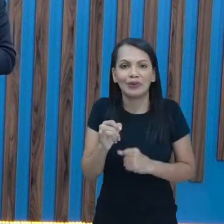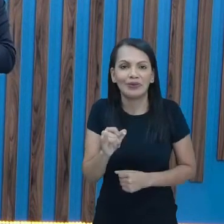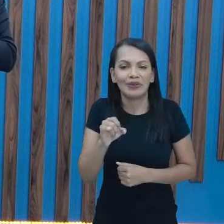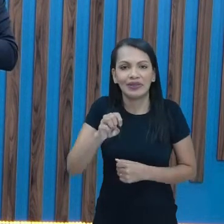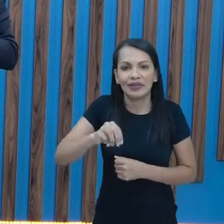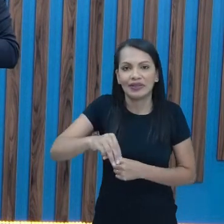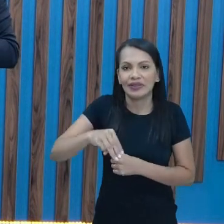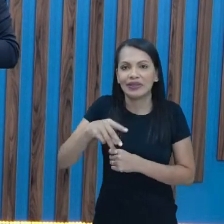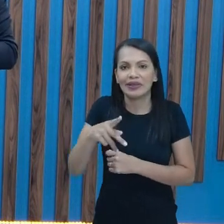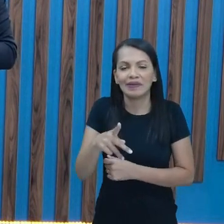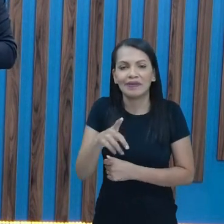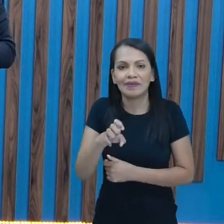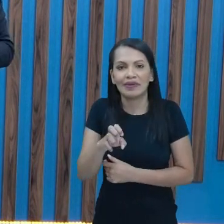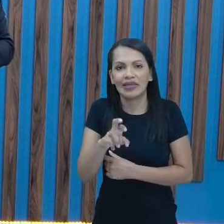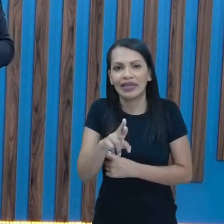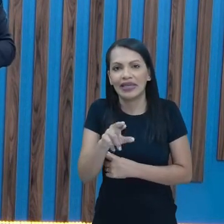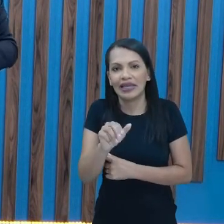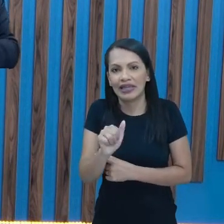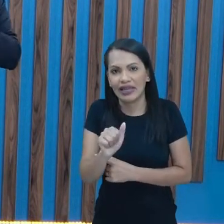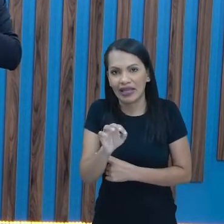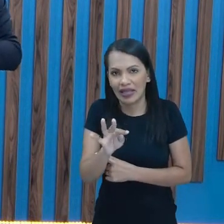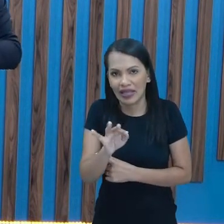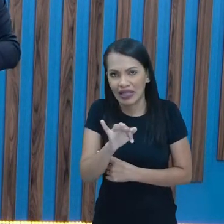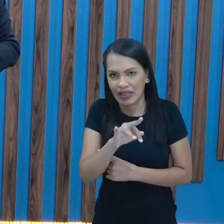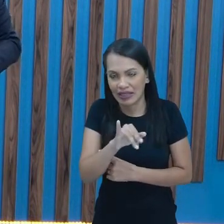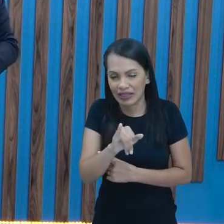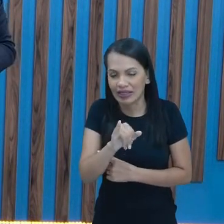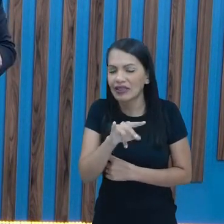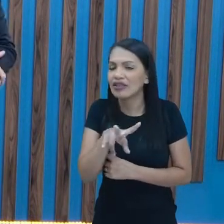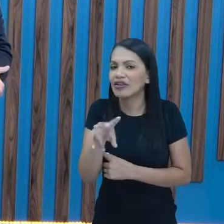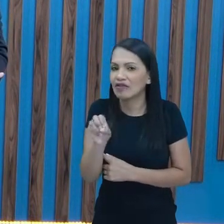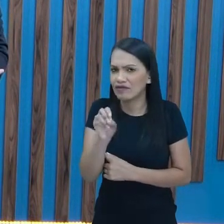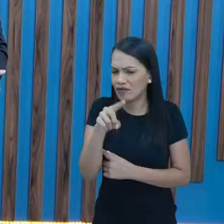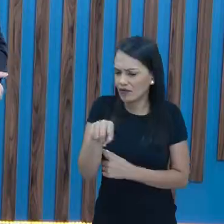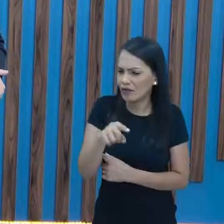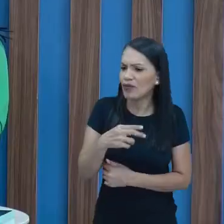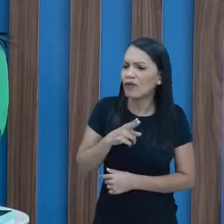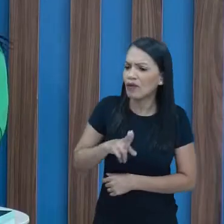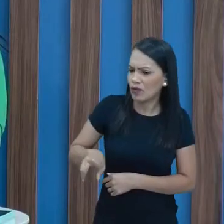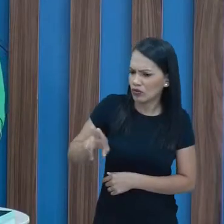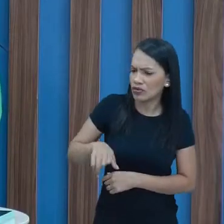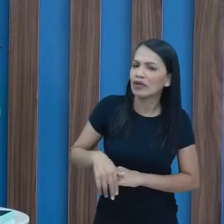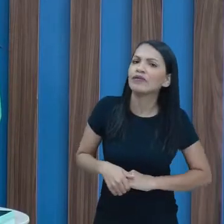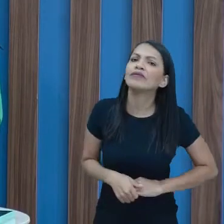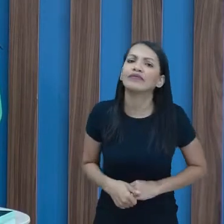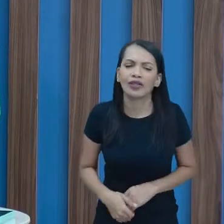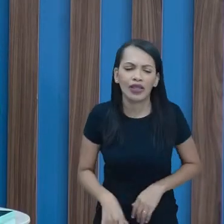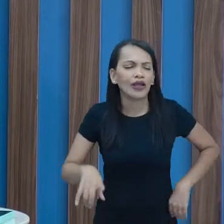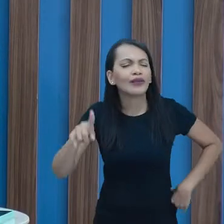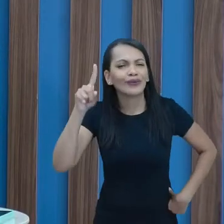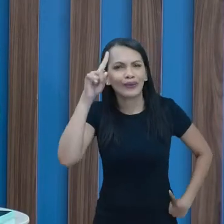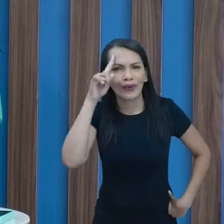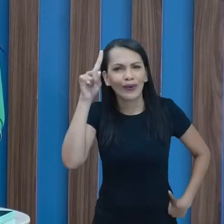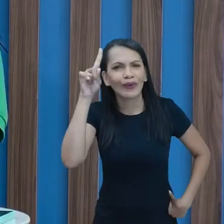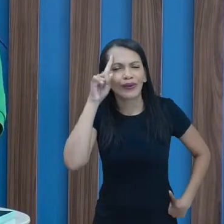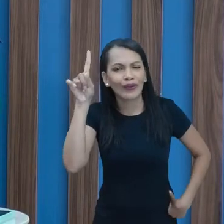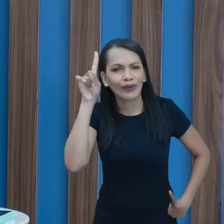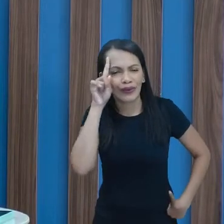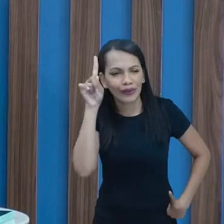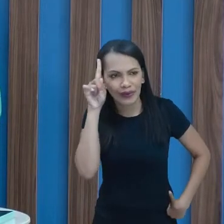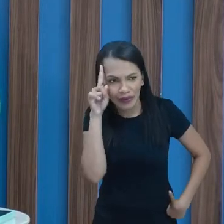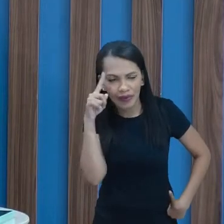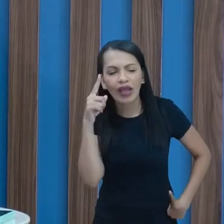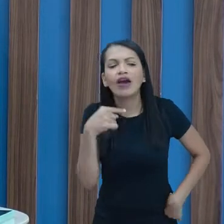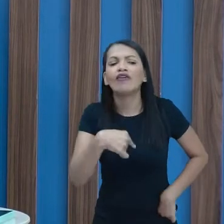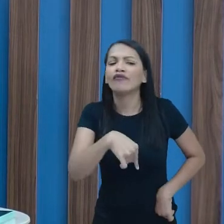imperativo. Professora Kátia, você utiliza muitos verbos assim no imperativo com seus filhos? Todos os dias.